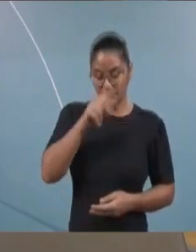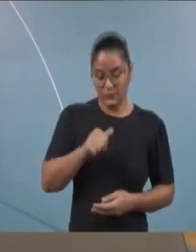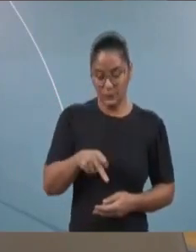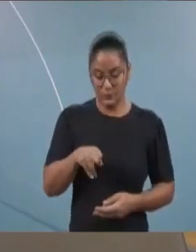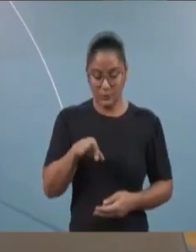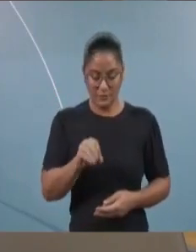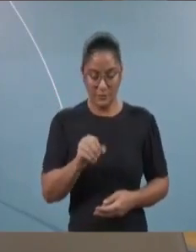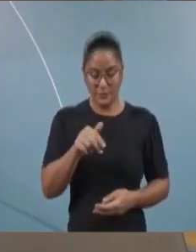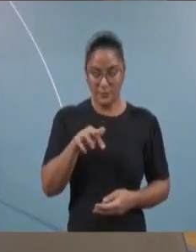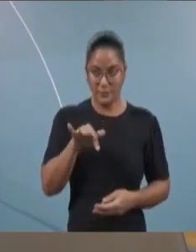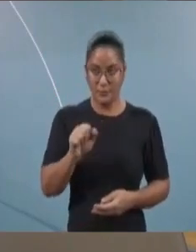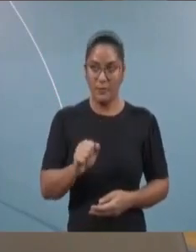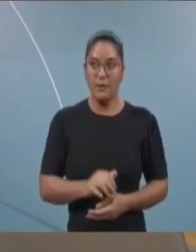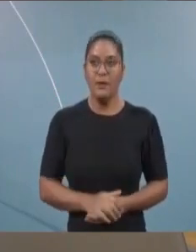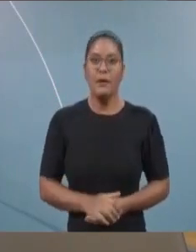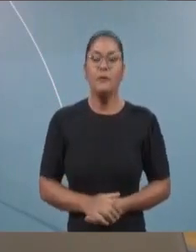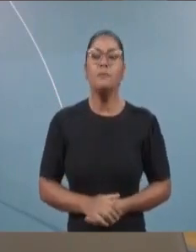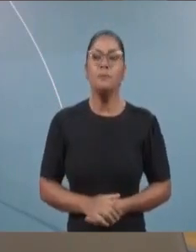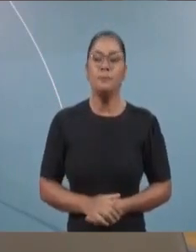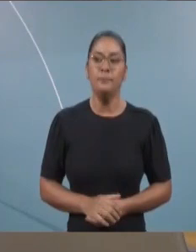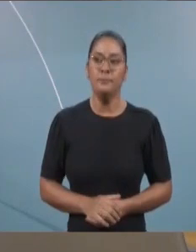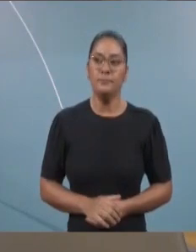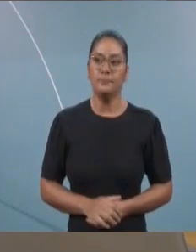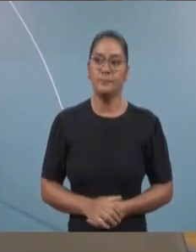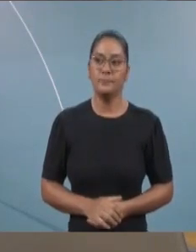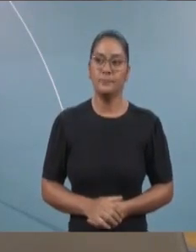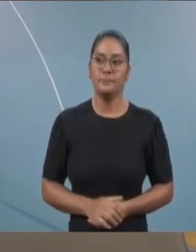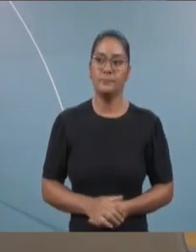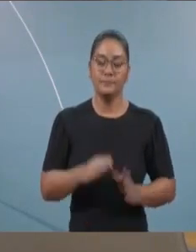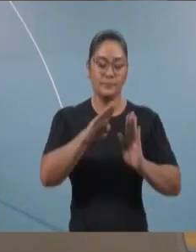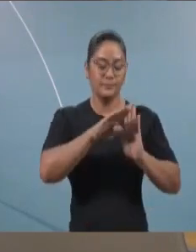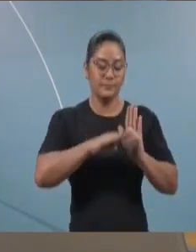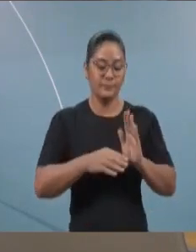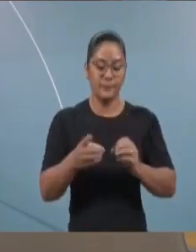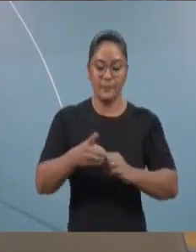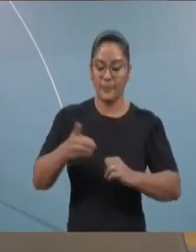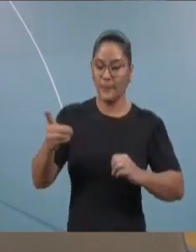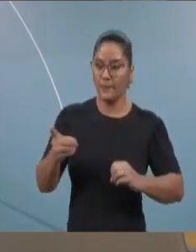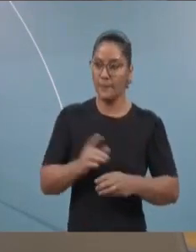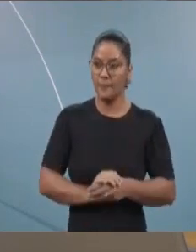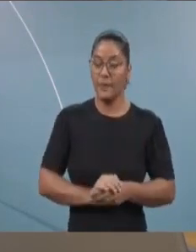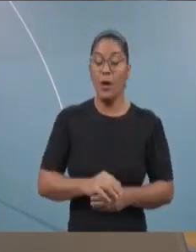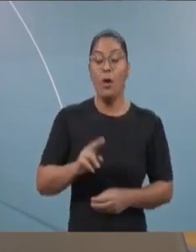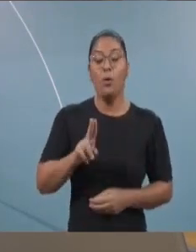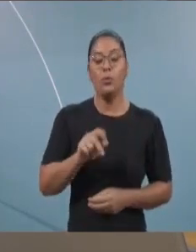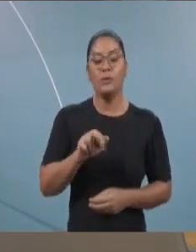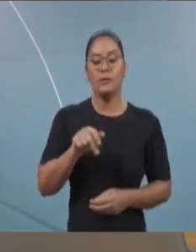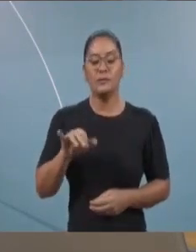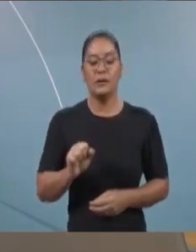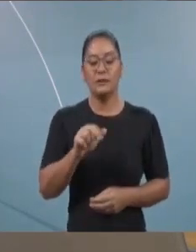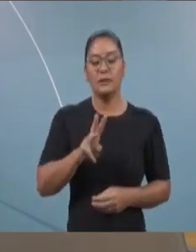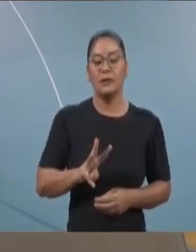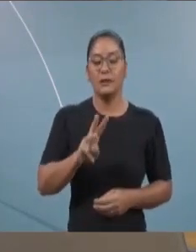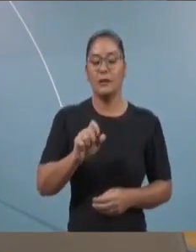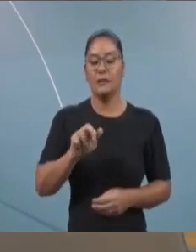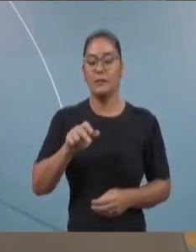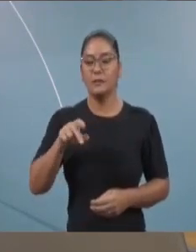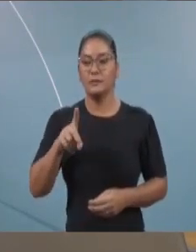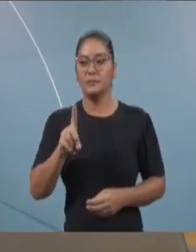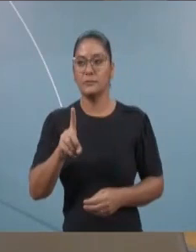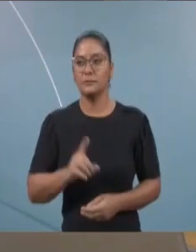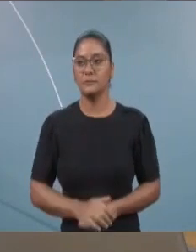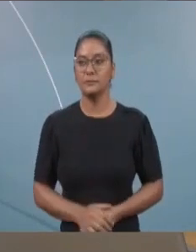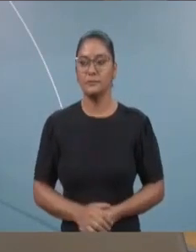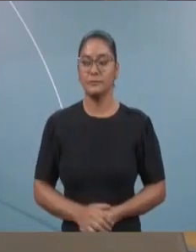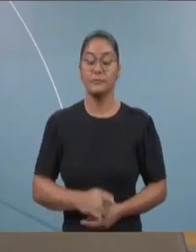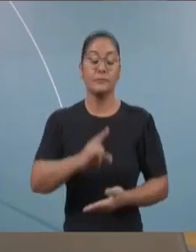Freire em razão da aprovação obtida junto ao programa doutorado da Universidade de Harvard requerimento da